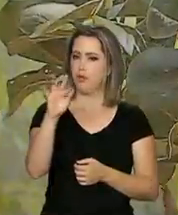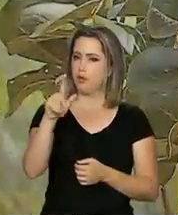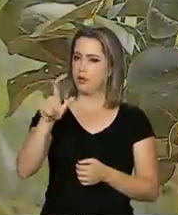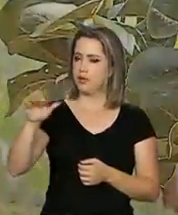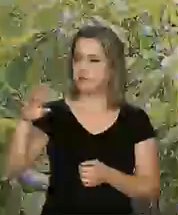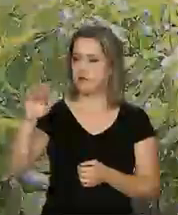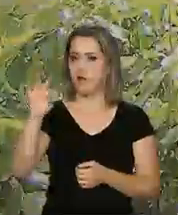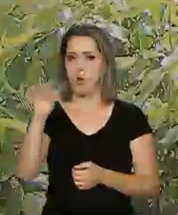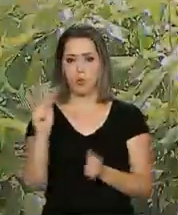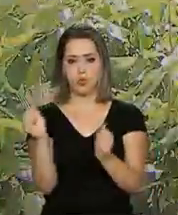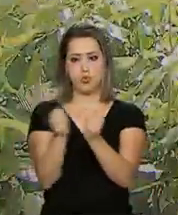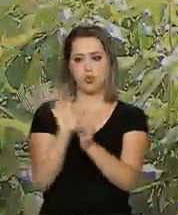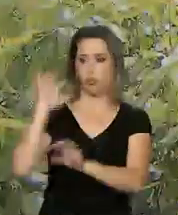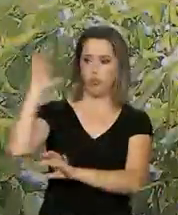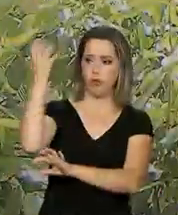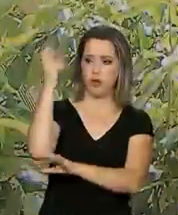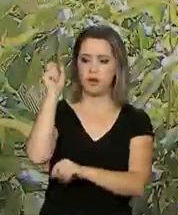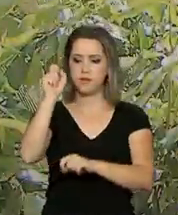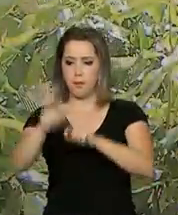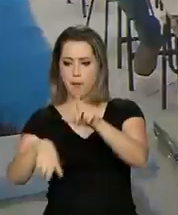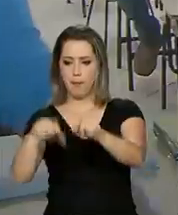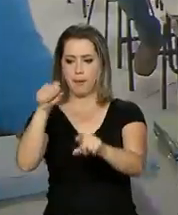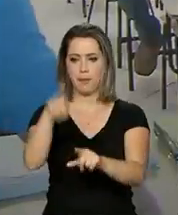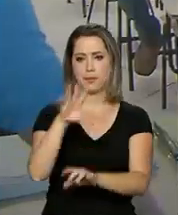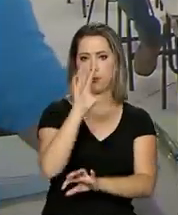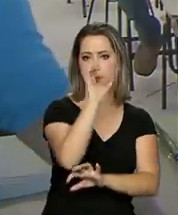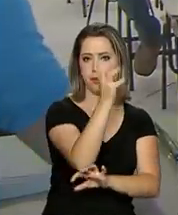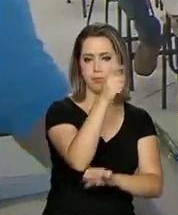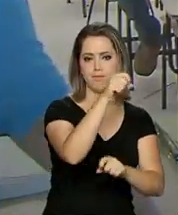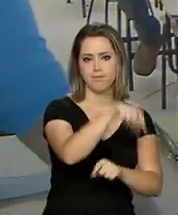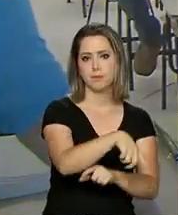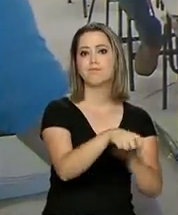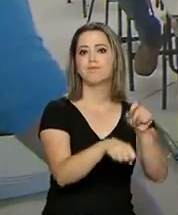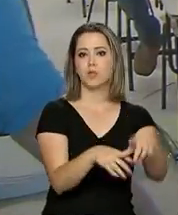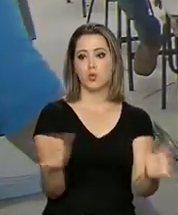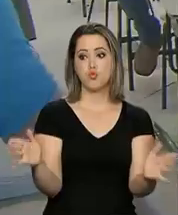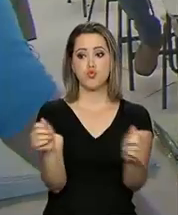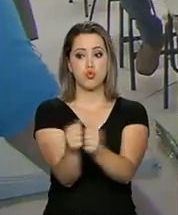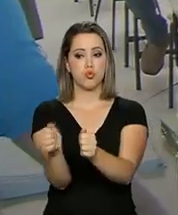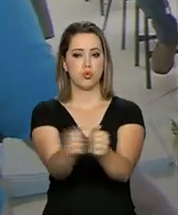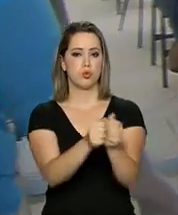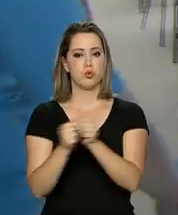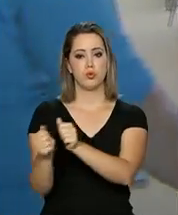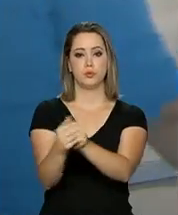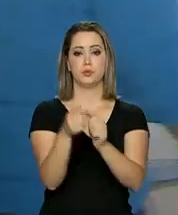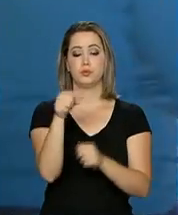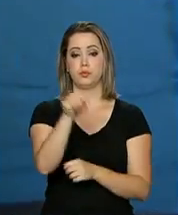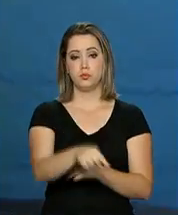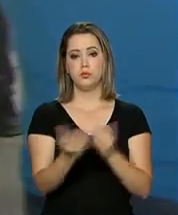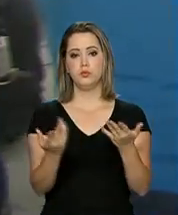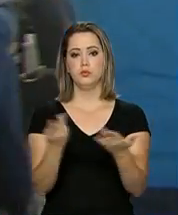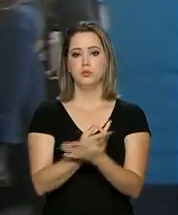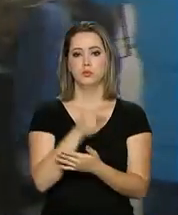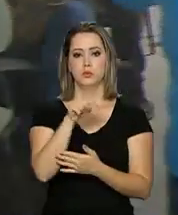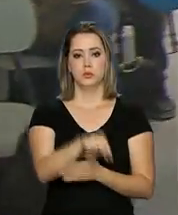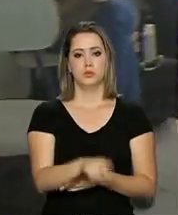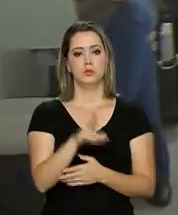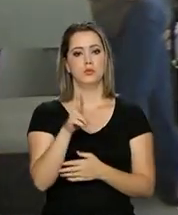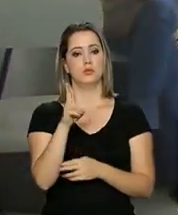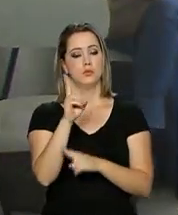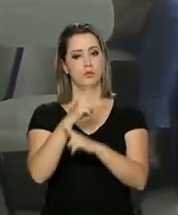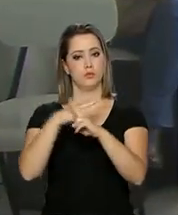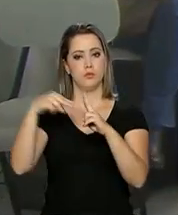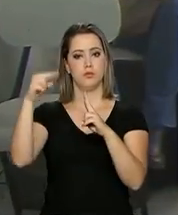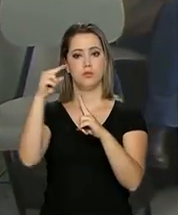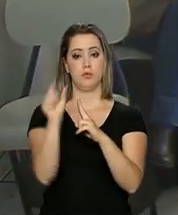com árvores e é um dos projetos desenvolvidos no centro vocacional tecnológico em agroecologia e agricultura orgânica da